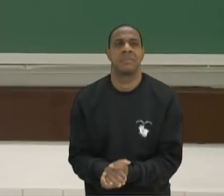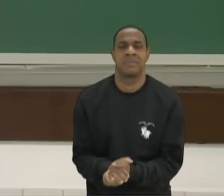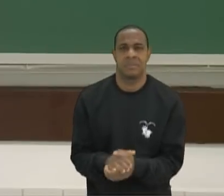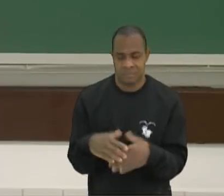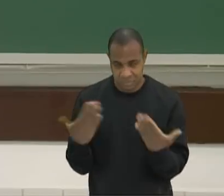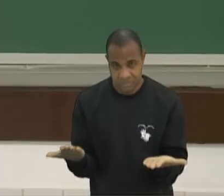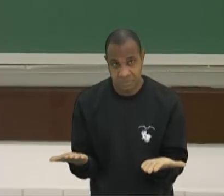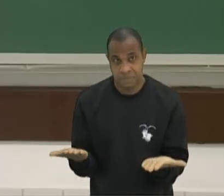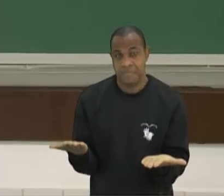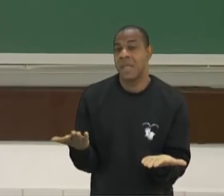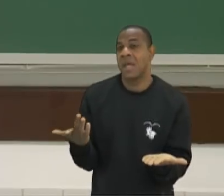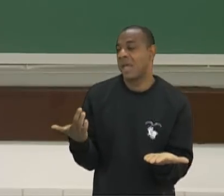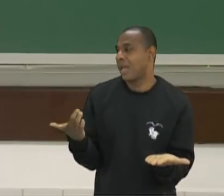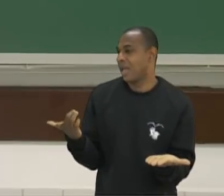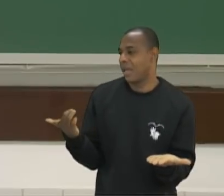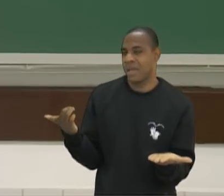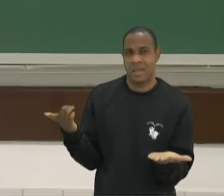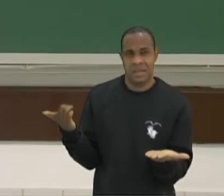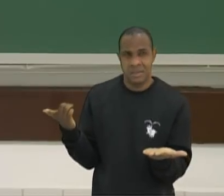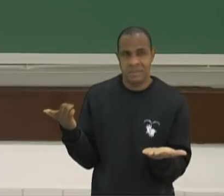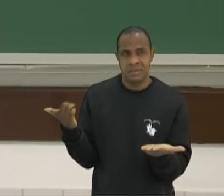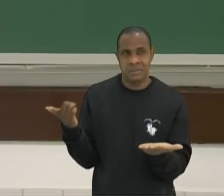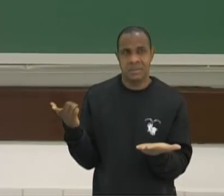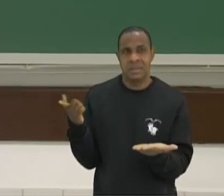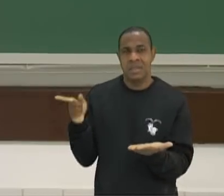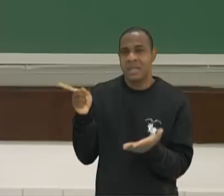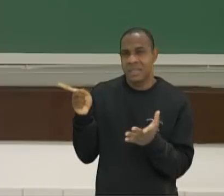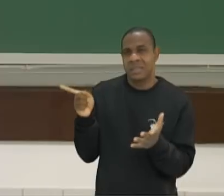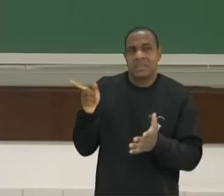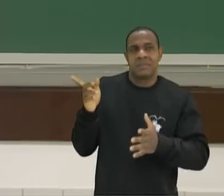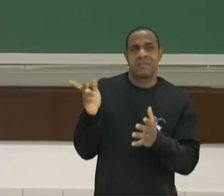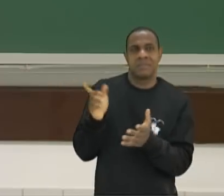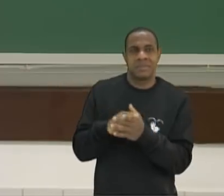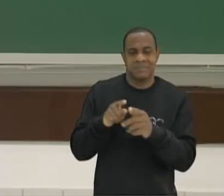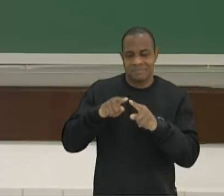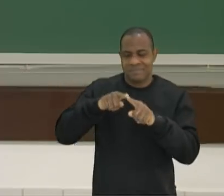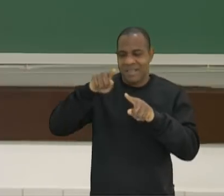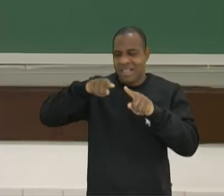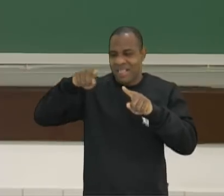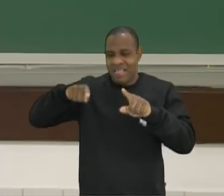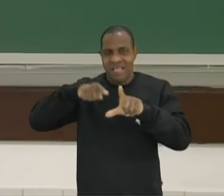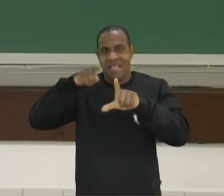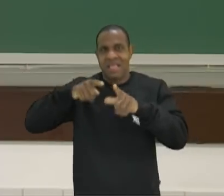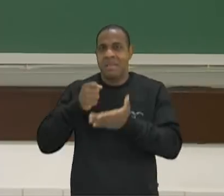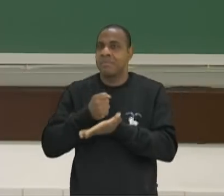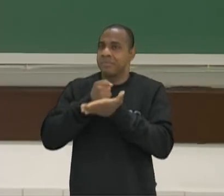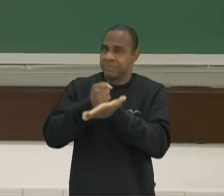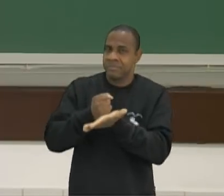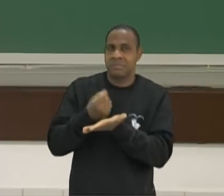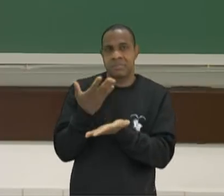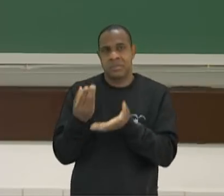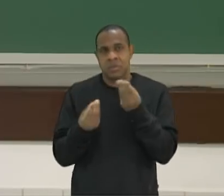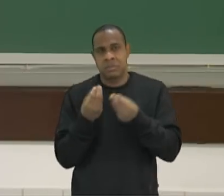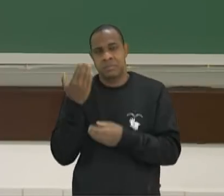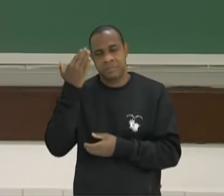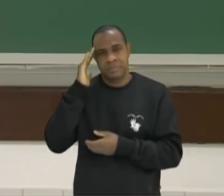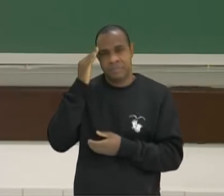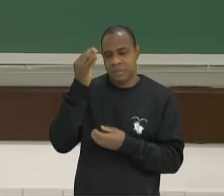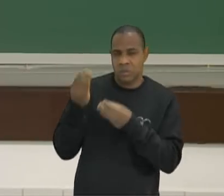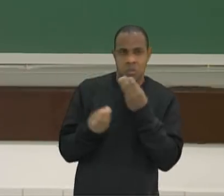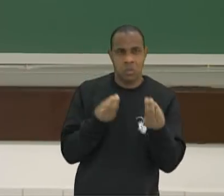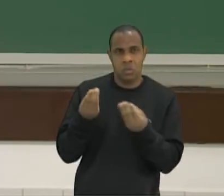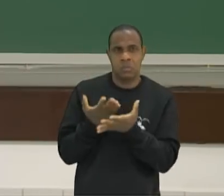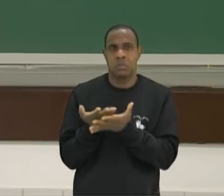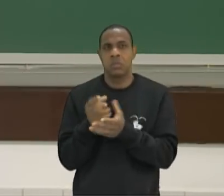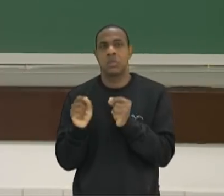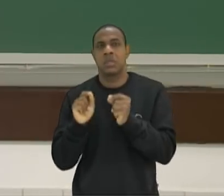Avançando então, prezado estudante, lembrando novamente que a atribuição gráfica dá um suporte muito amplo para que você venha ter a discriminação do